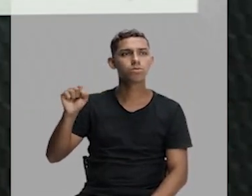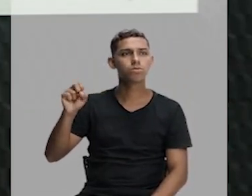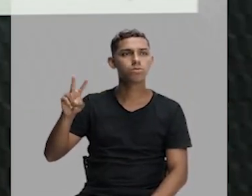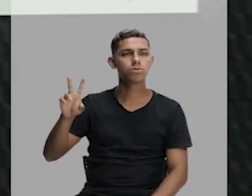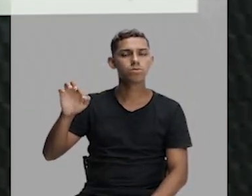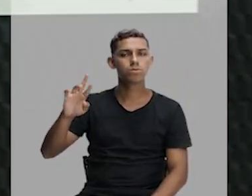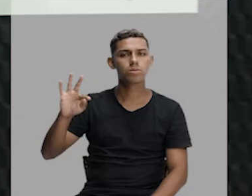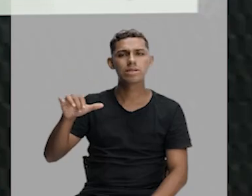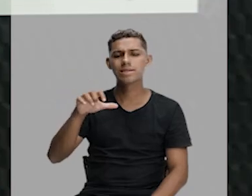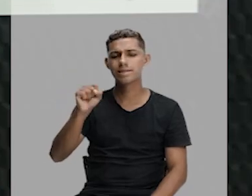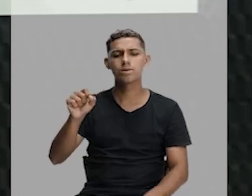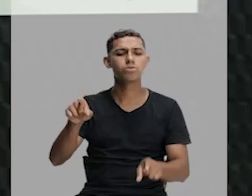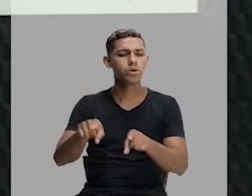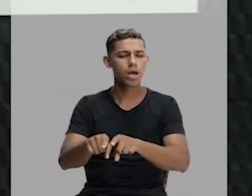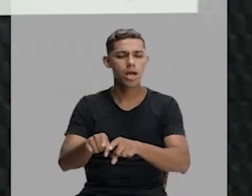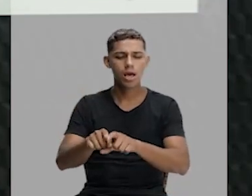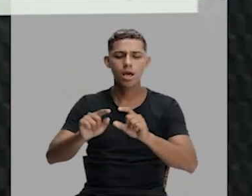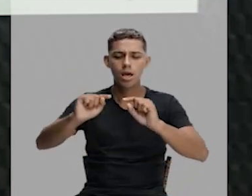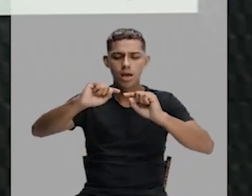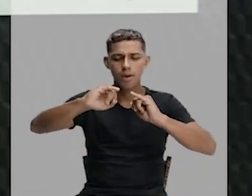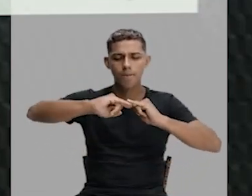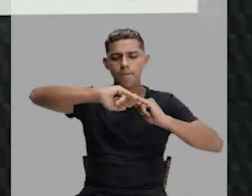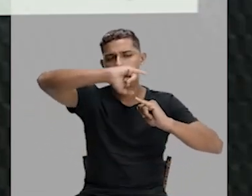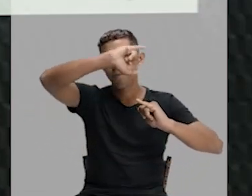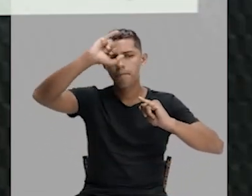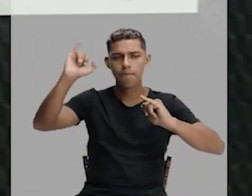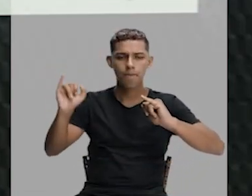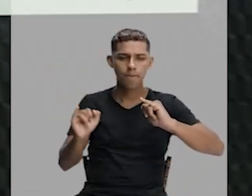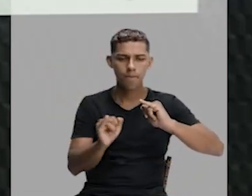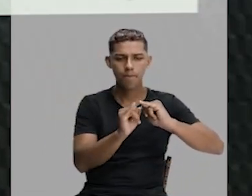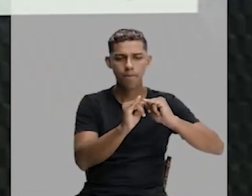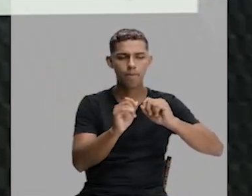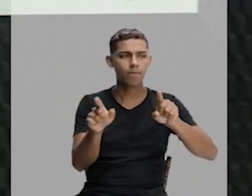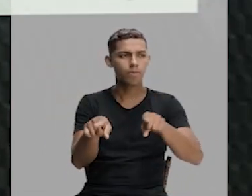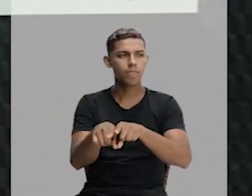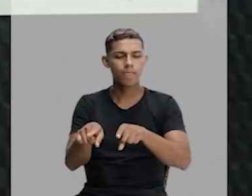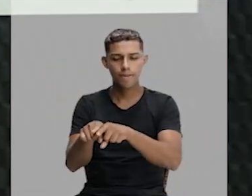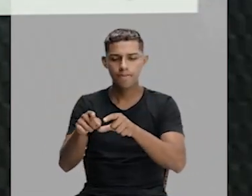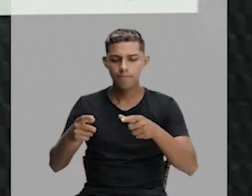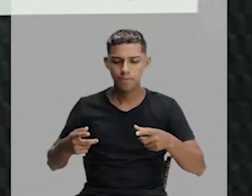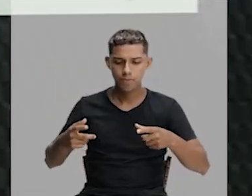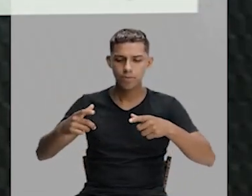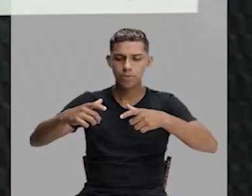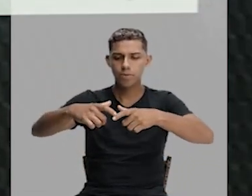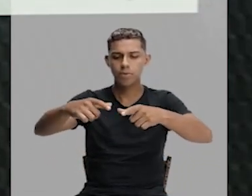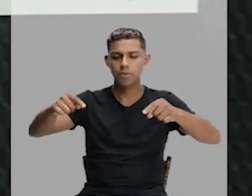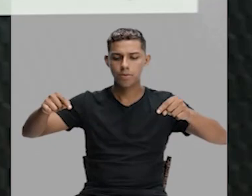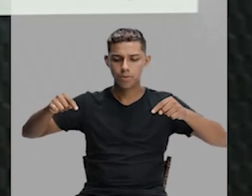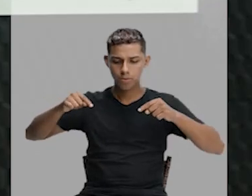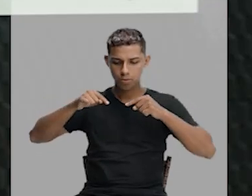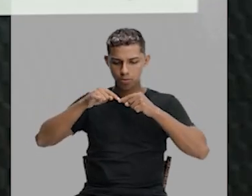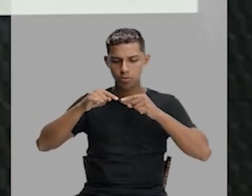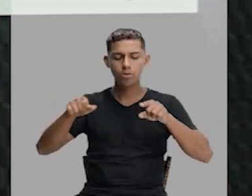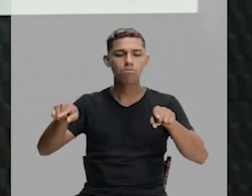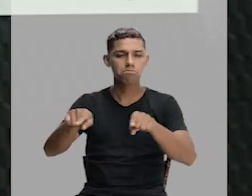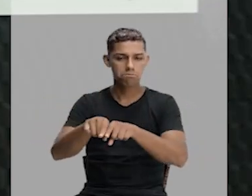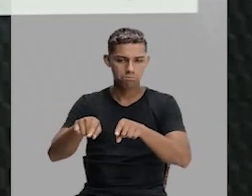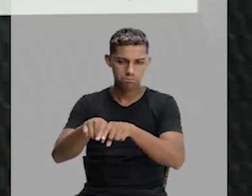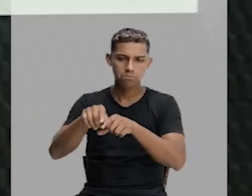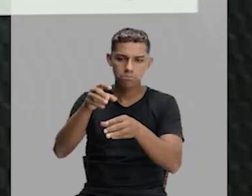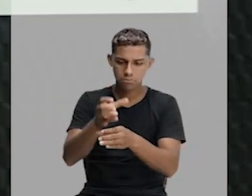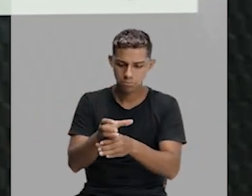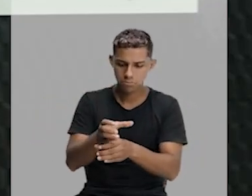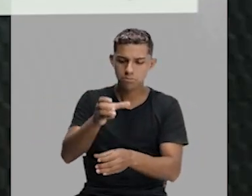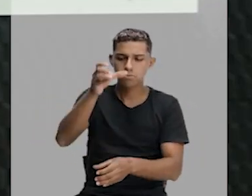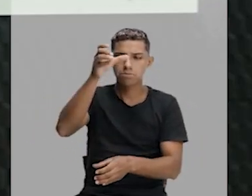esfera, falamos isso aqui quando falamos de cone, quando falamos de cilindro, né? A gente falou de